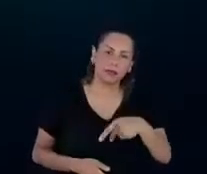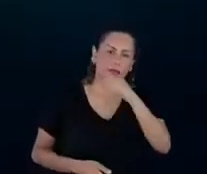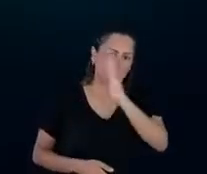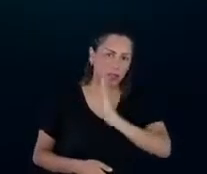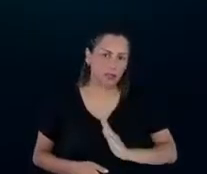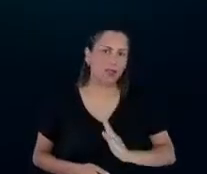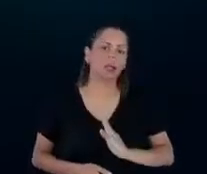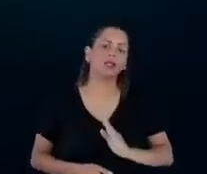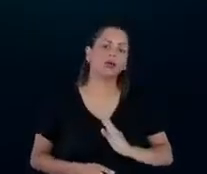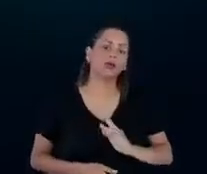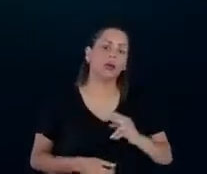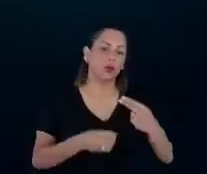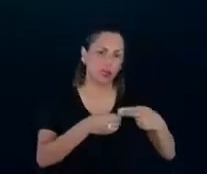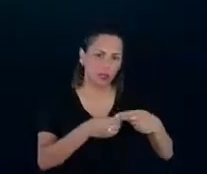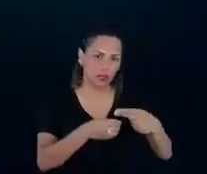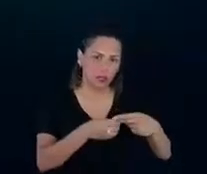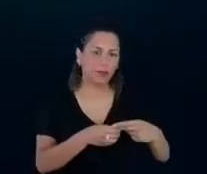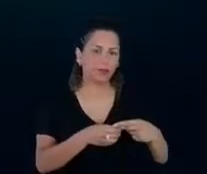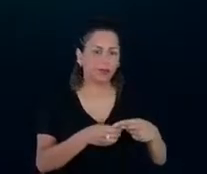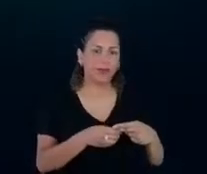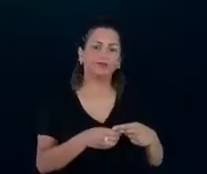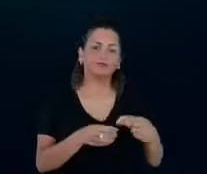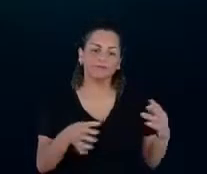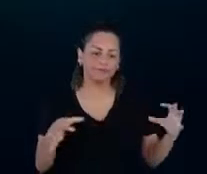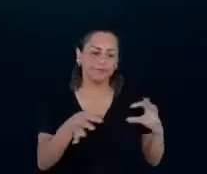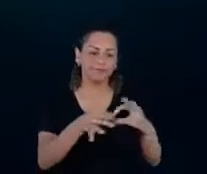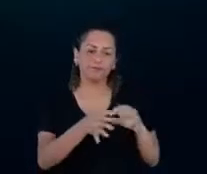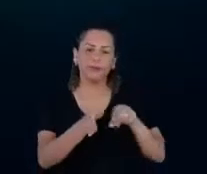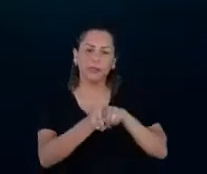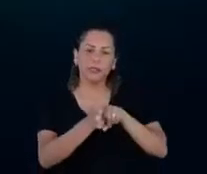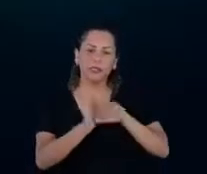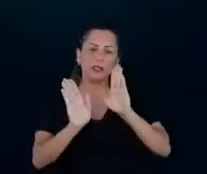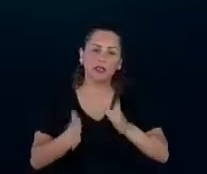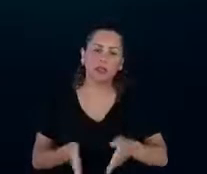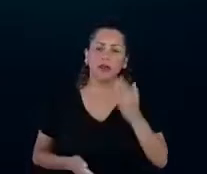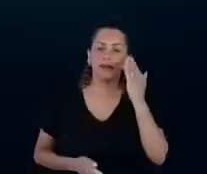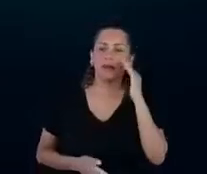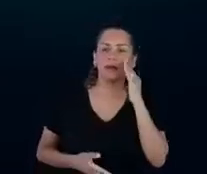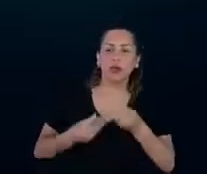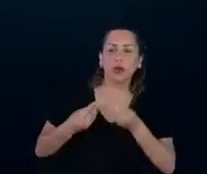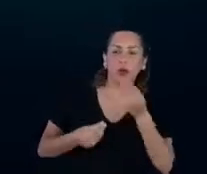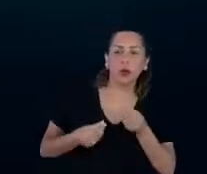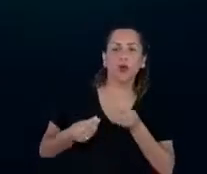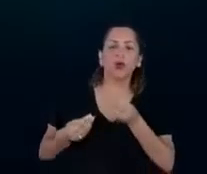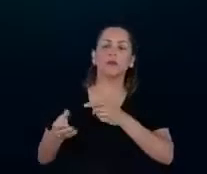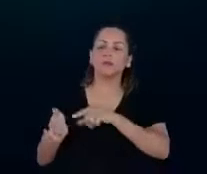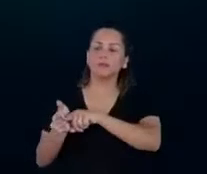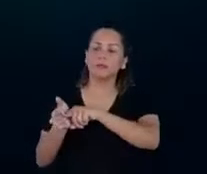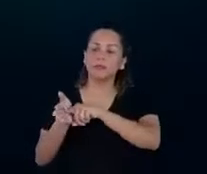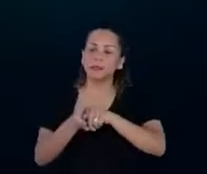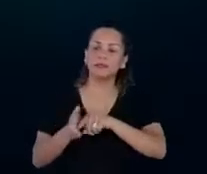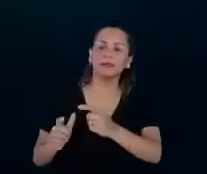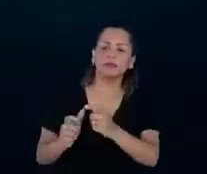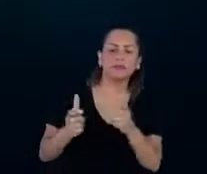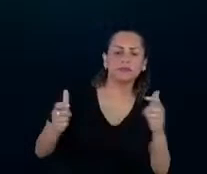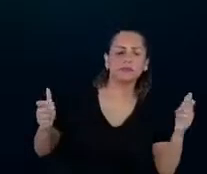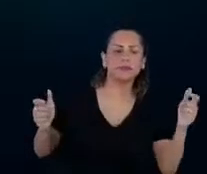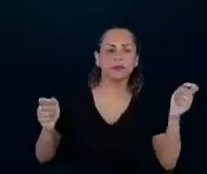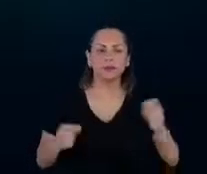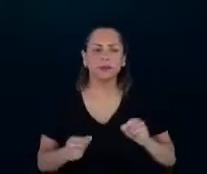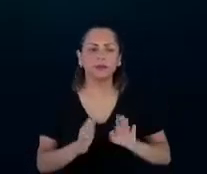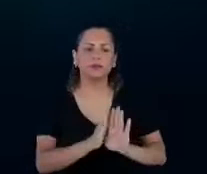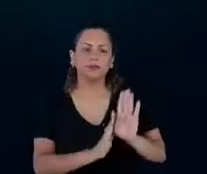Unicamp, principalmente para entender essa tendência do etanol, né, o crescimento da produção, né, e que não haja conflito no futuro,